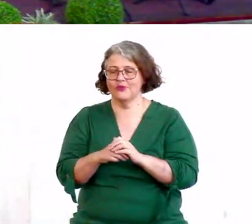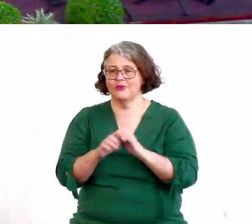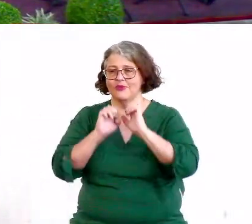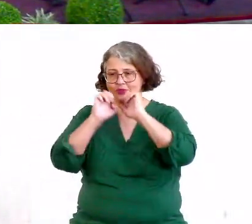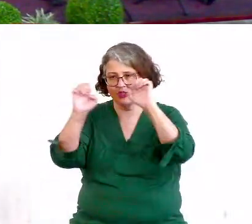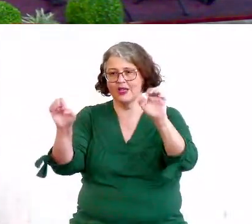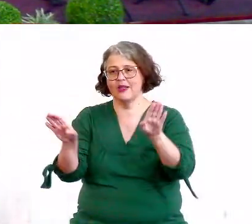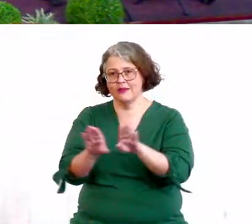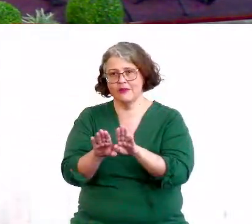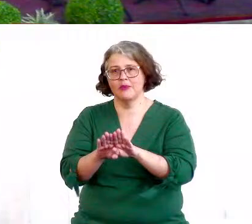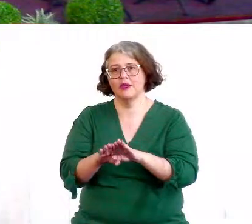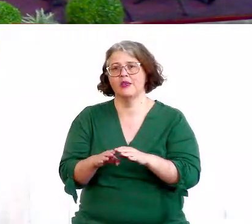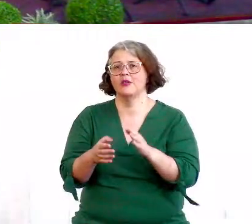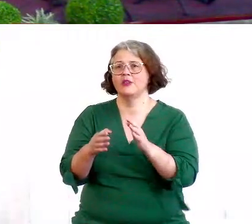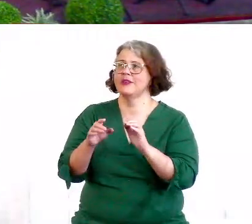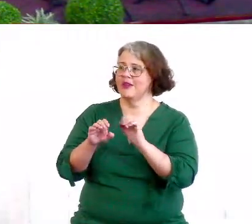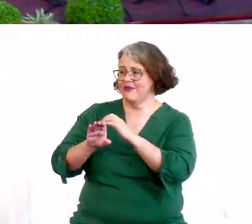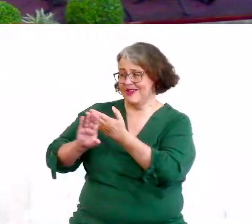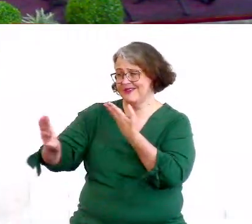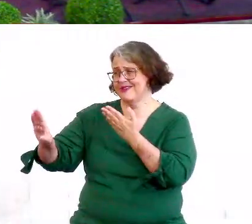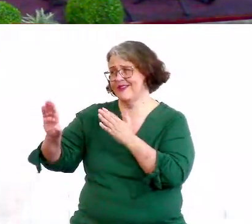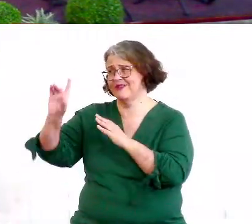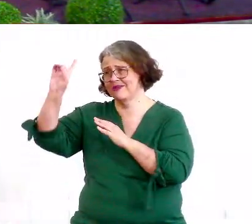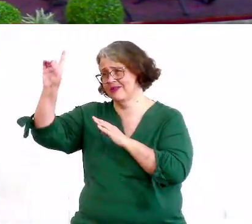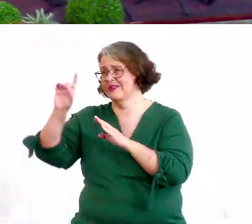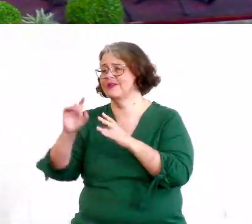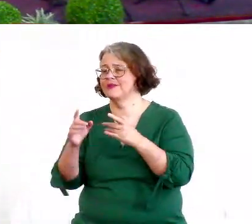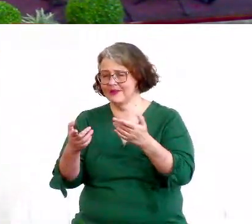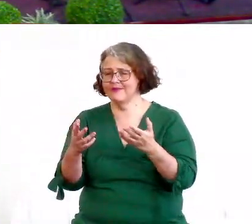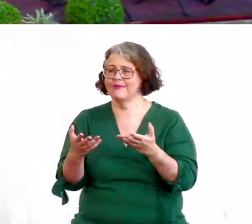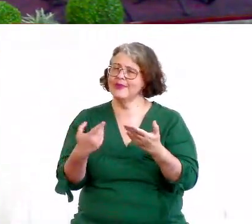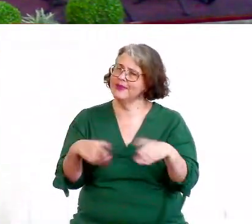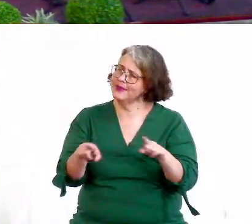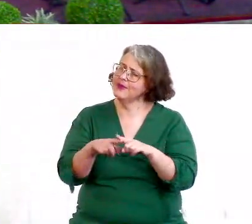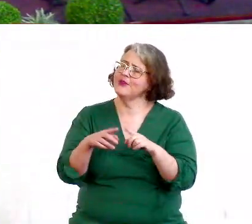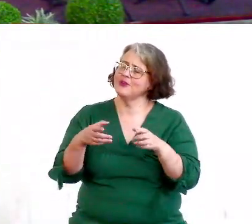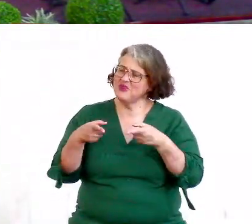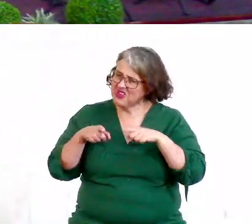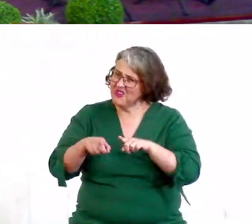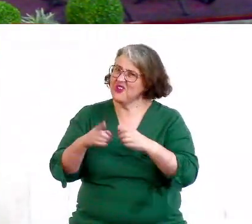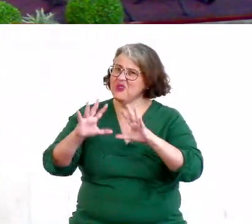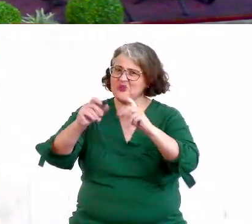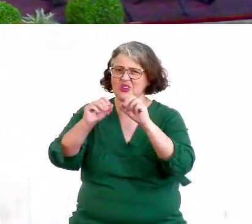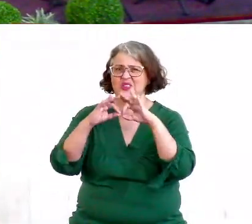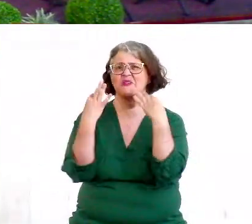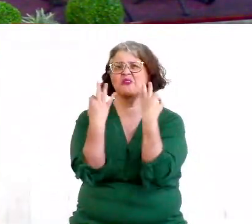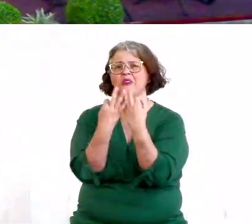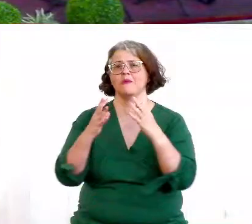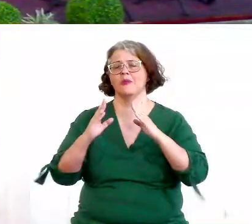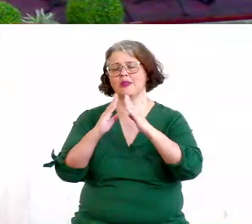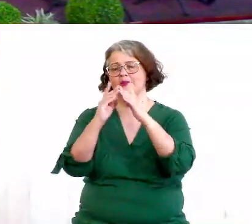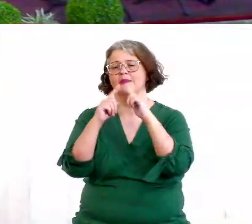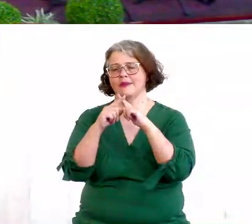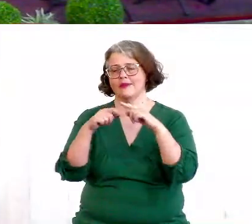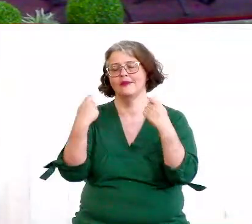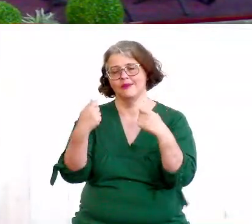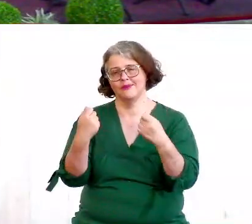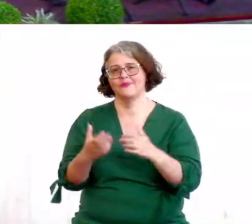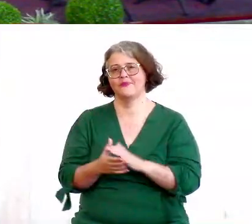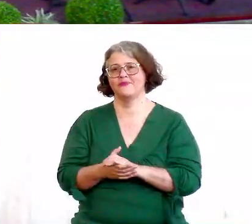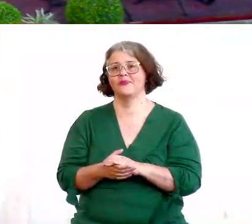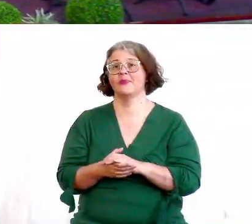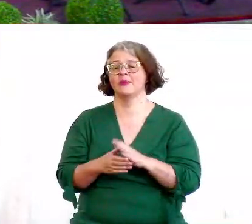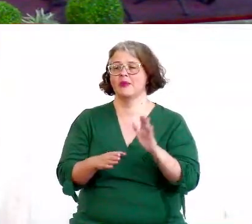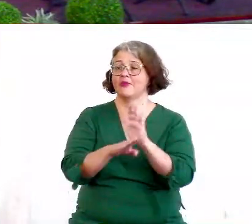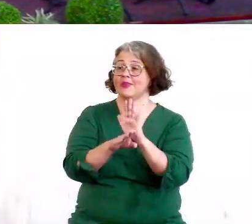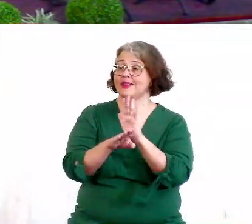Deus. Então, nós estamos desafiando a todas as famílias da igreja, que você pense em uma pessoa, um amigo,